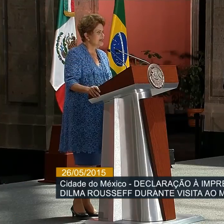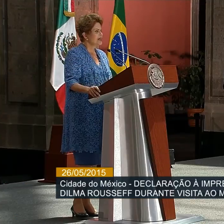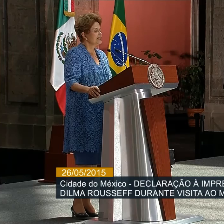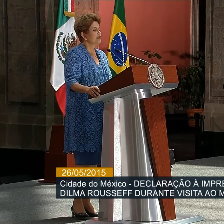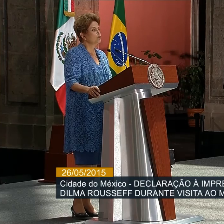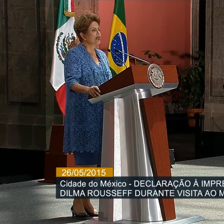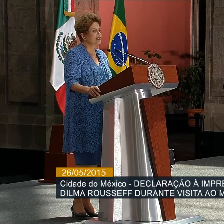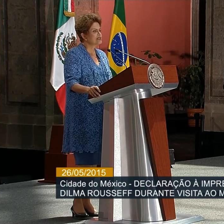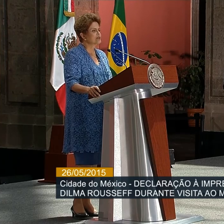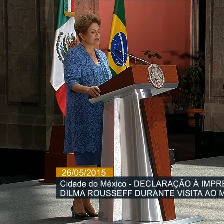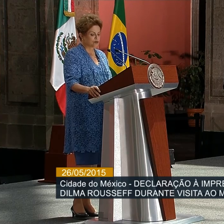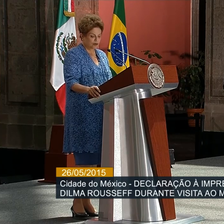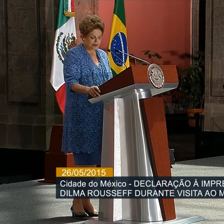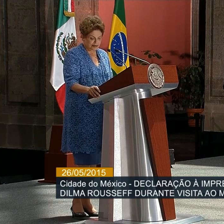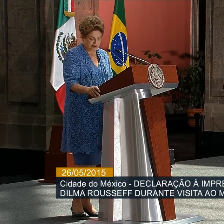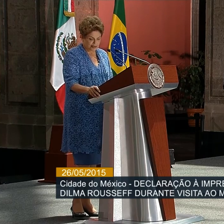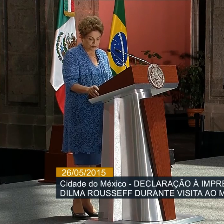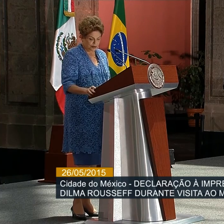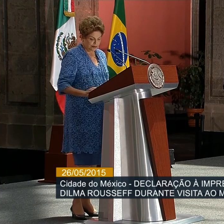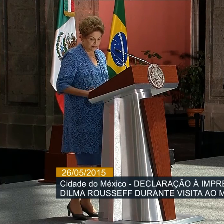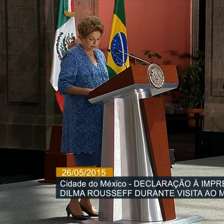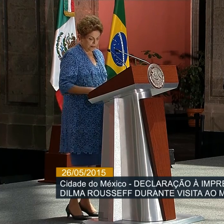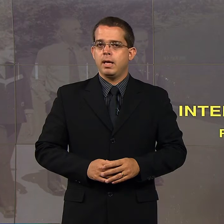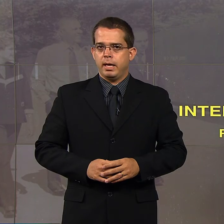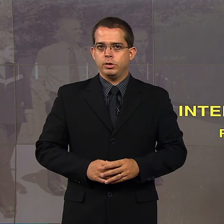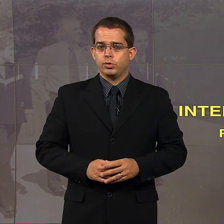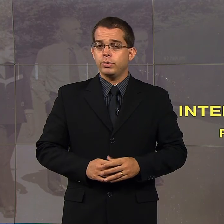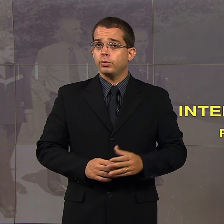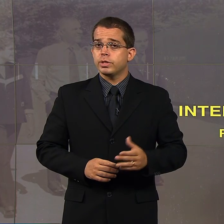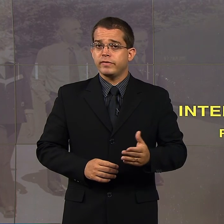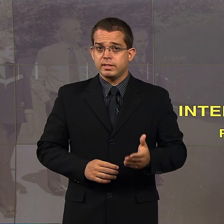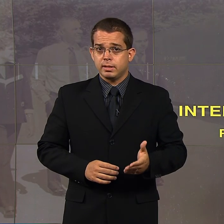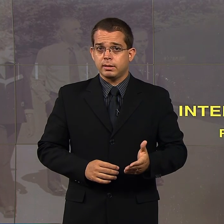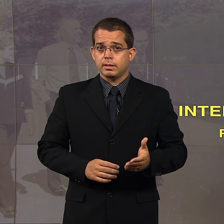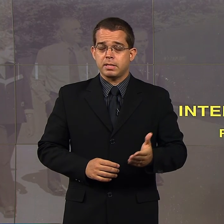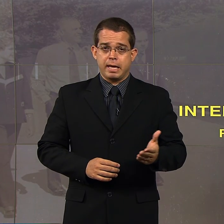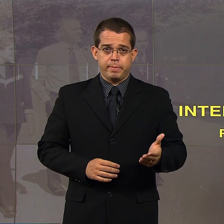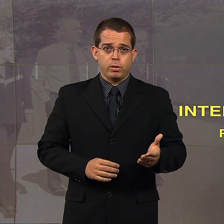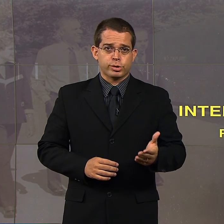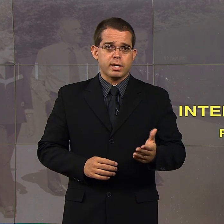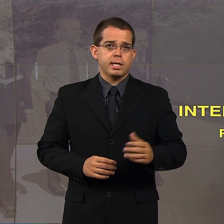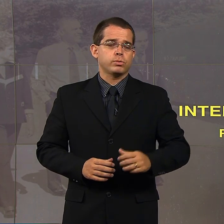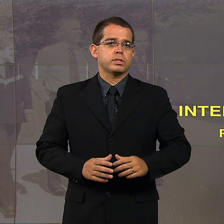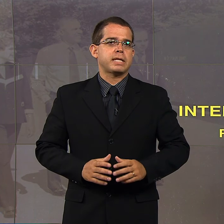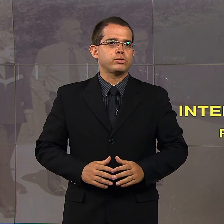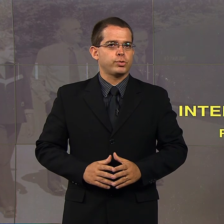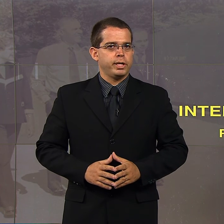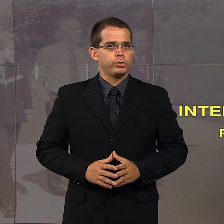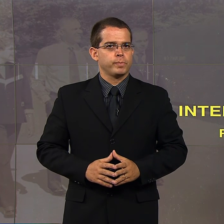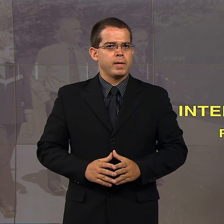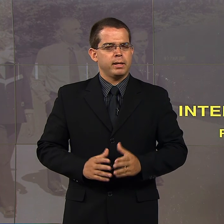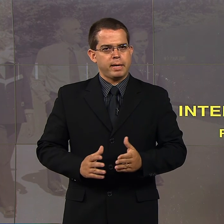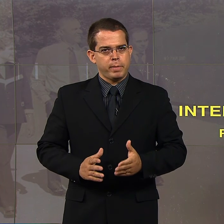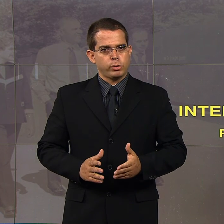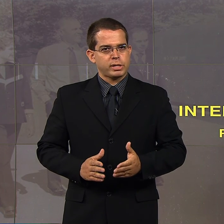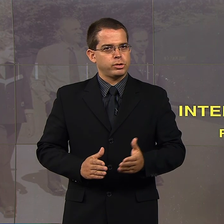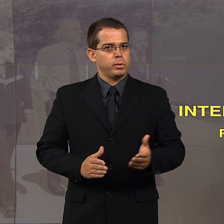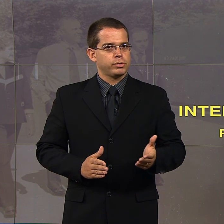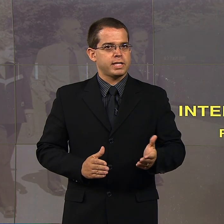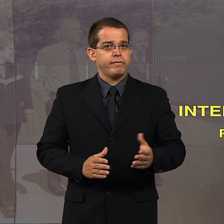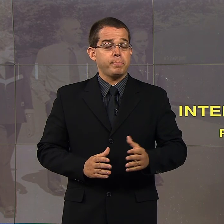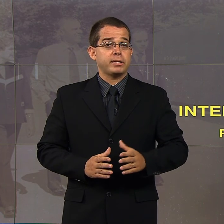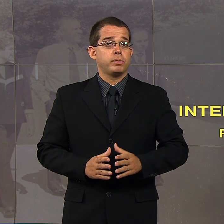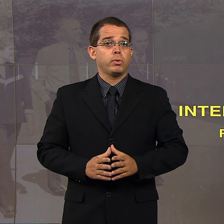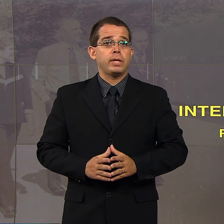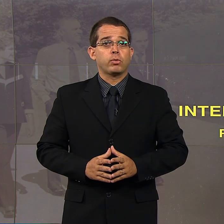que atualizam as nossas relações em junho duas visitas à bélgica e aos estados unidos na bélgica